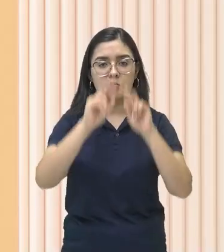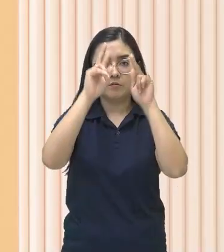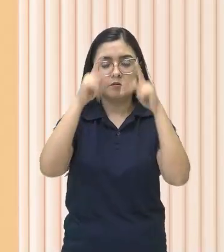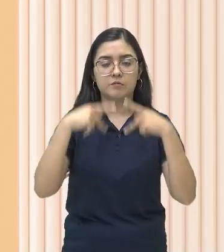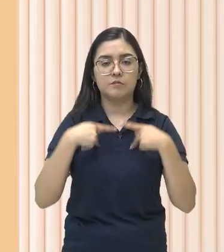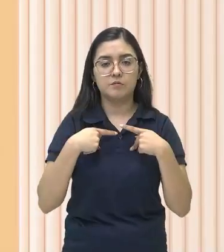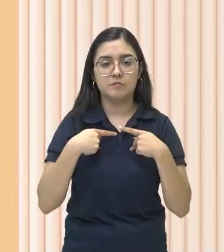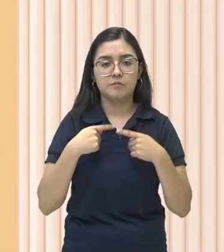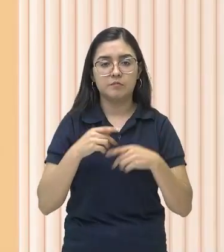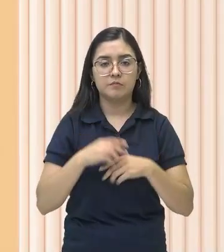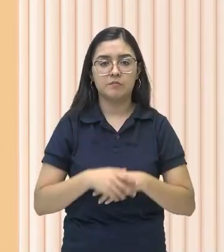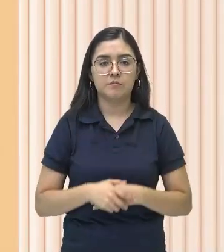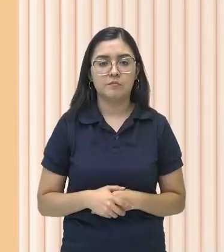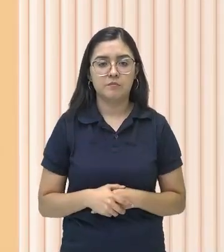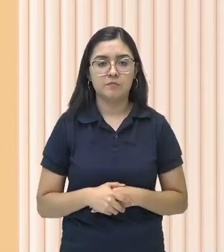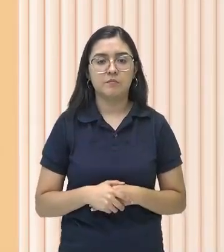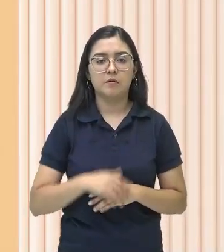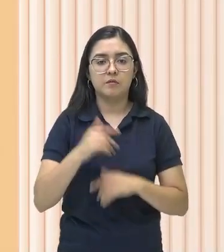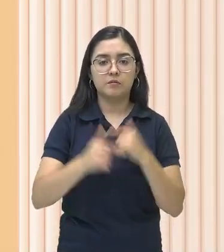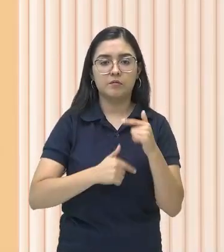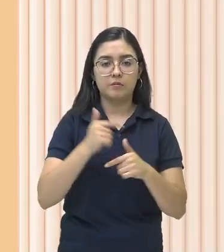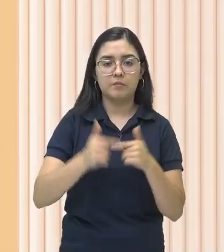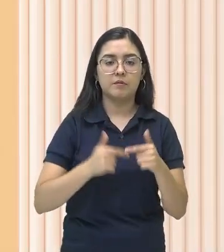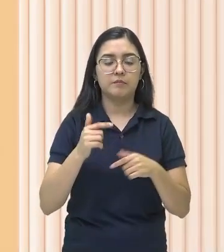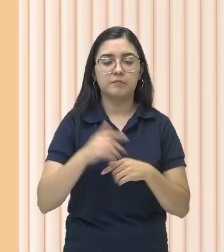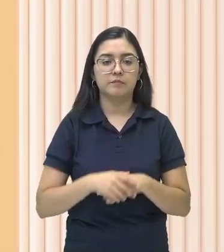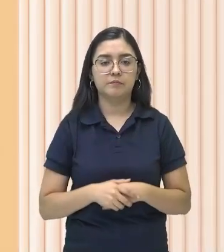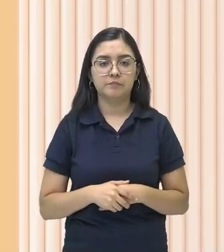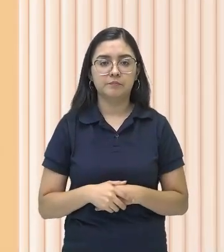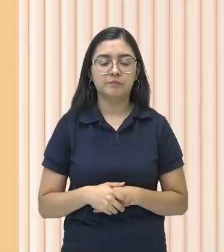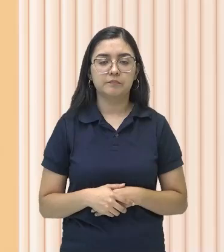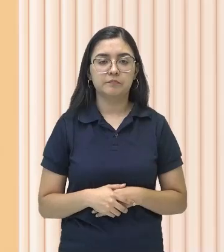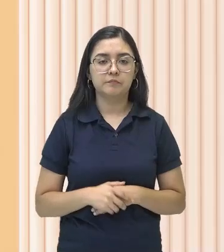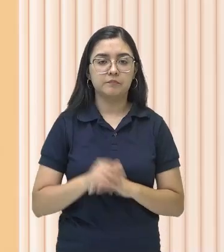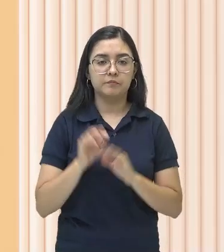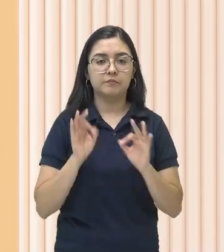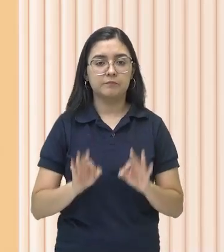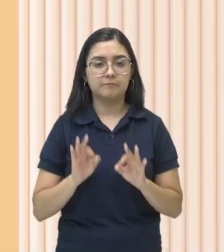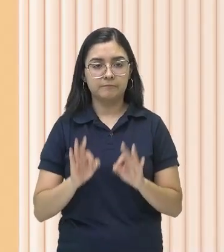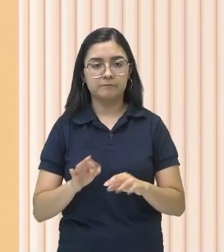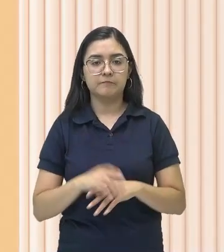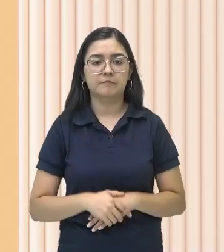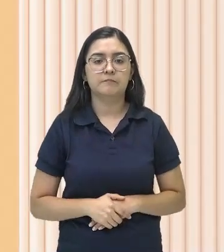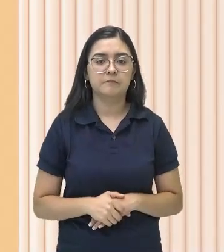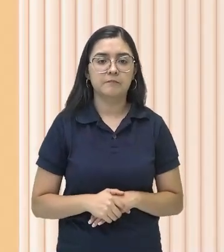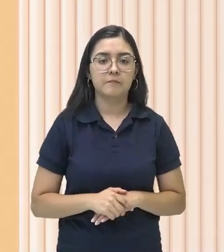ao trabalho, no nosso trabalho. Perfeito,